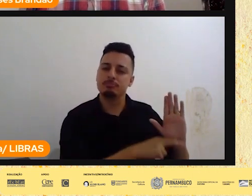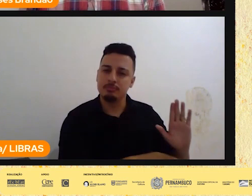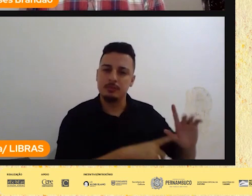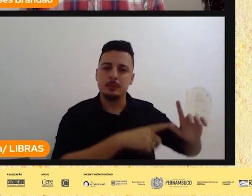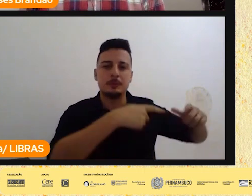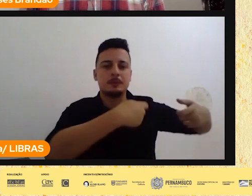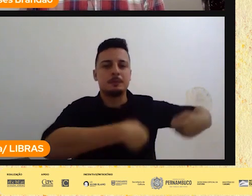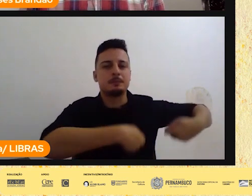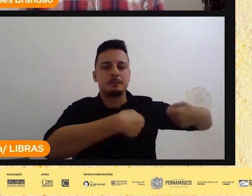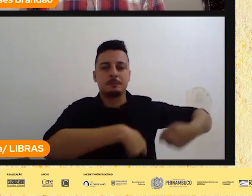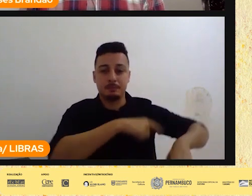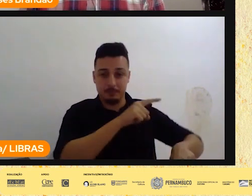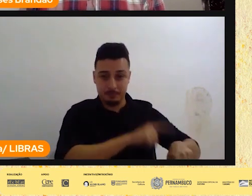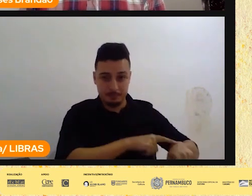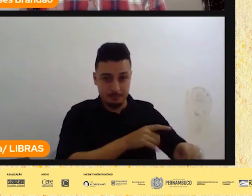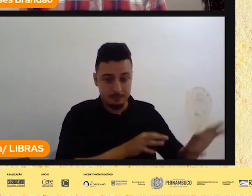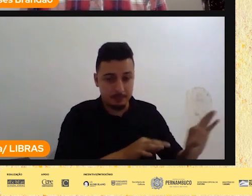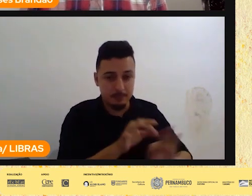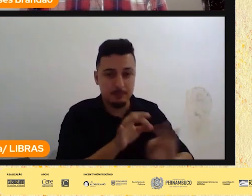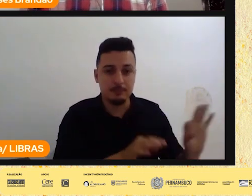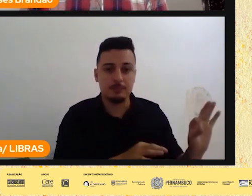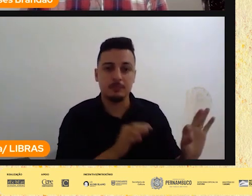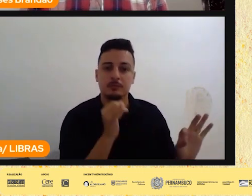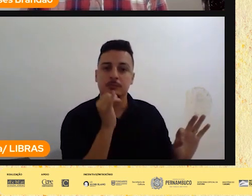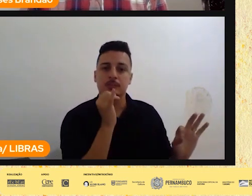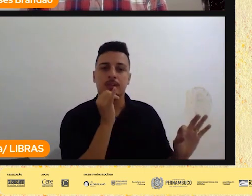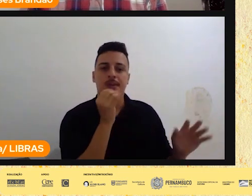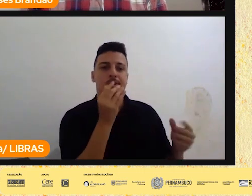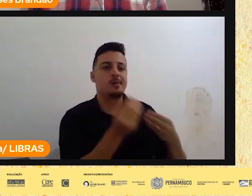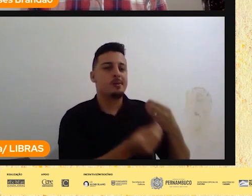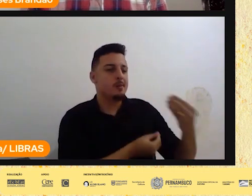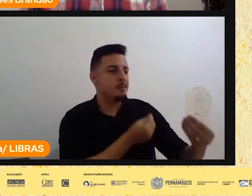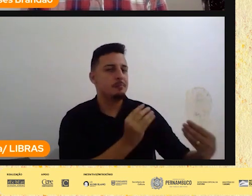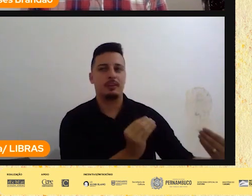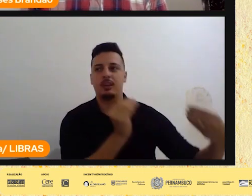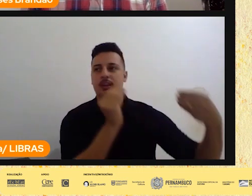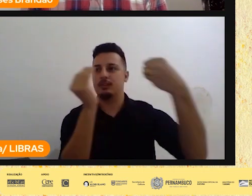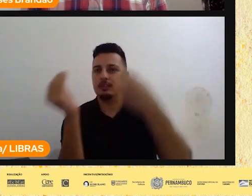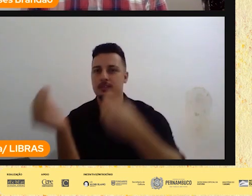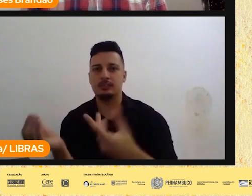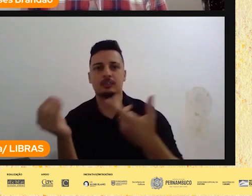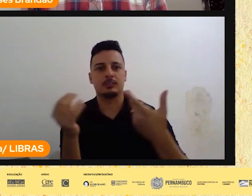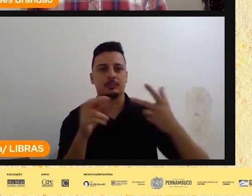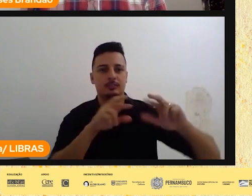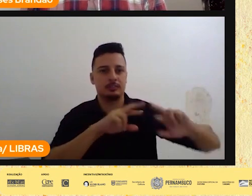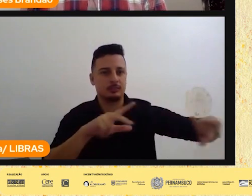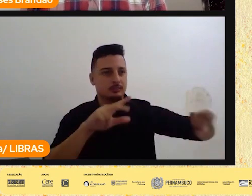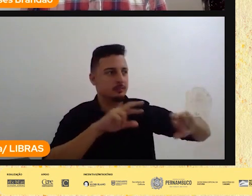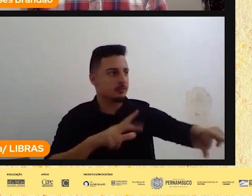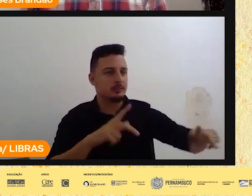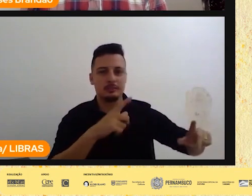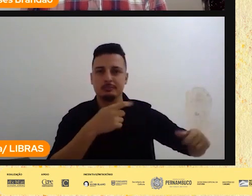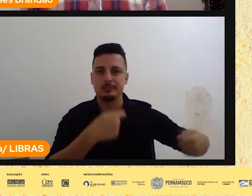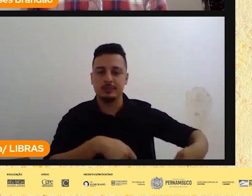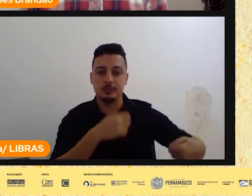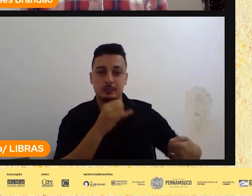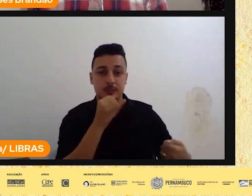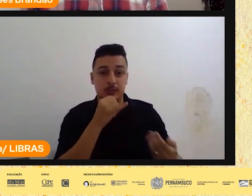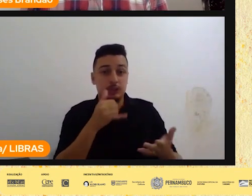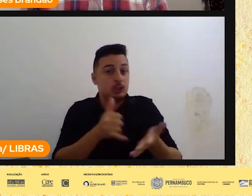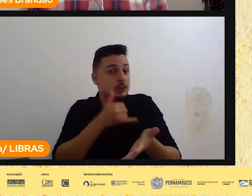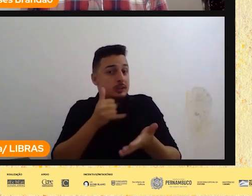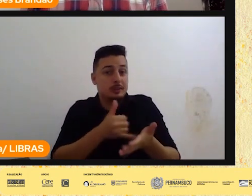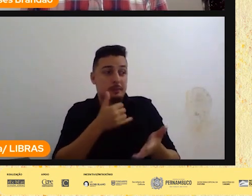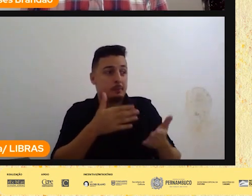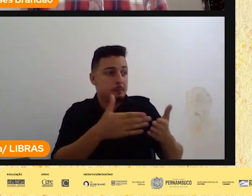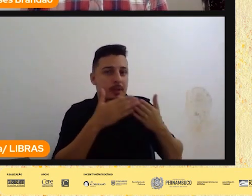tempo de produção, para o material que vai ser entregue na inscrição do edital, às vezes até para a inscrição do edital, eles pedem coisas a mais,